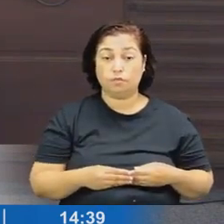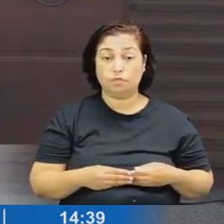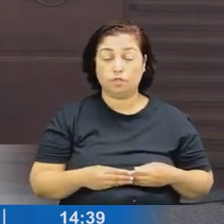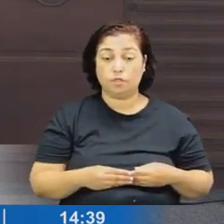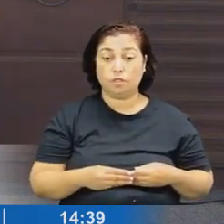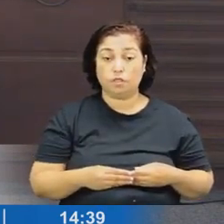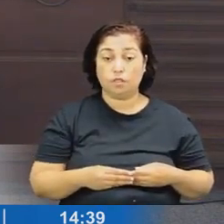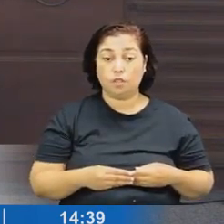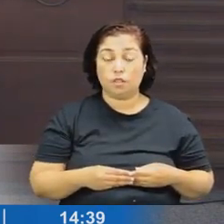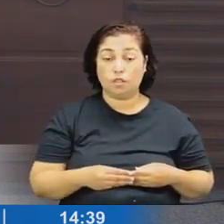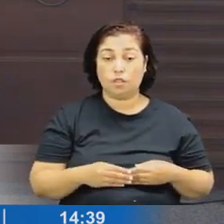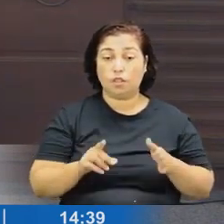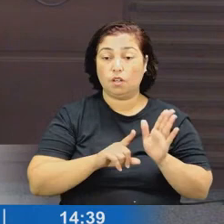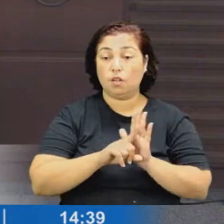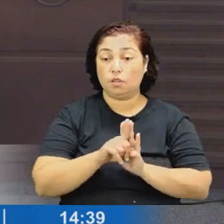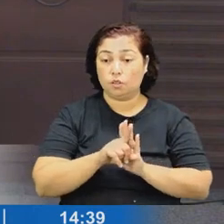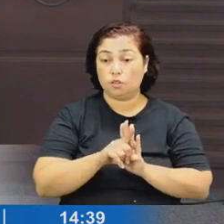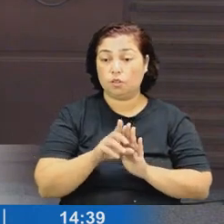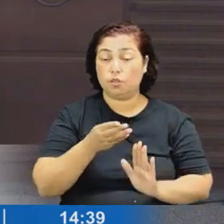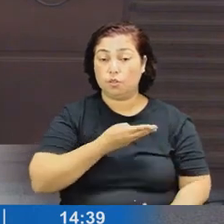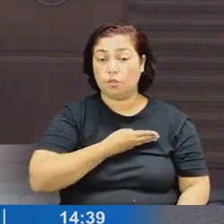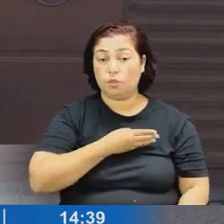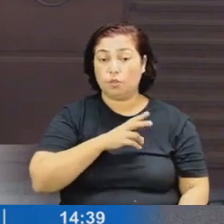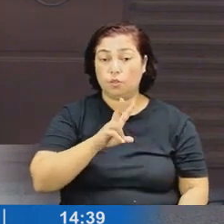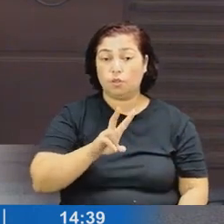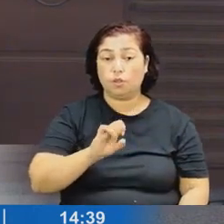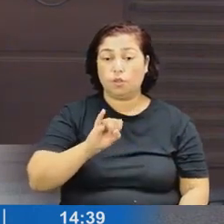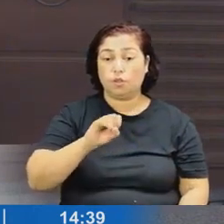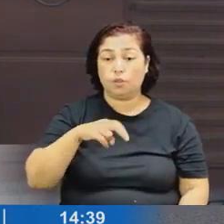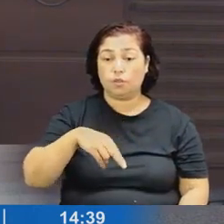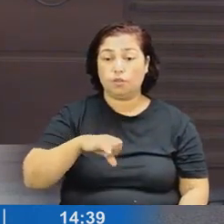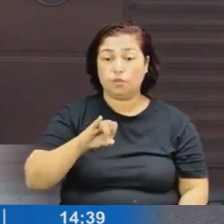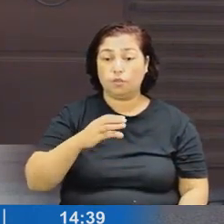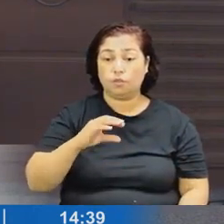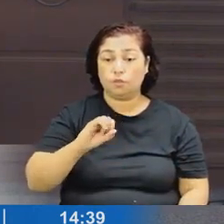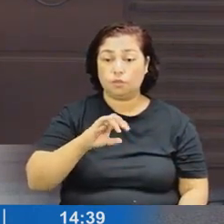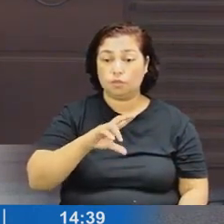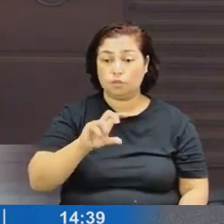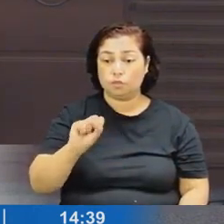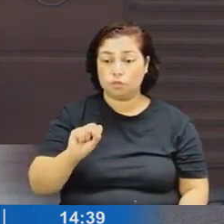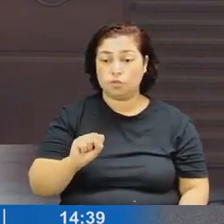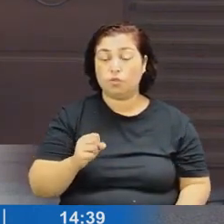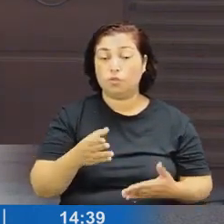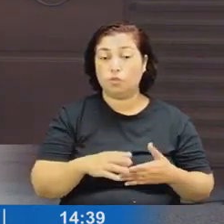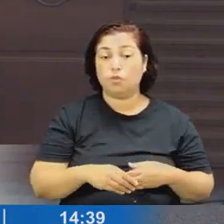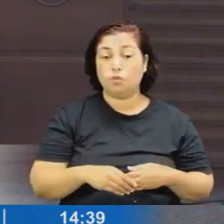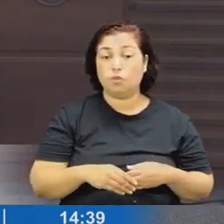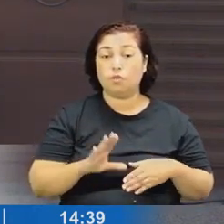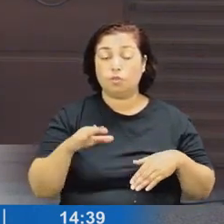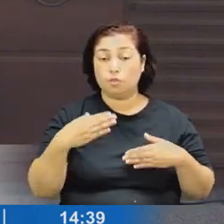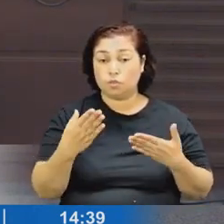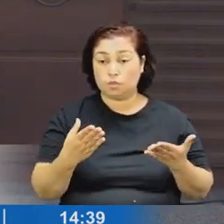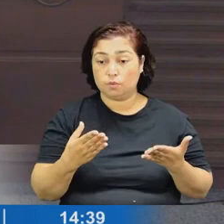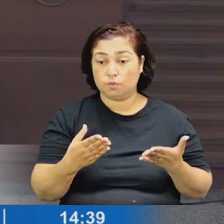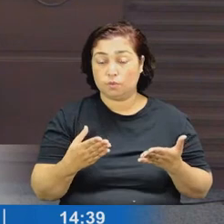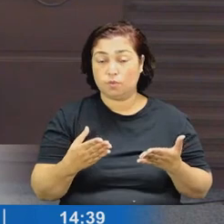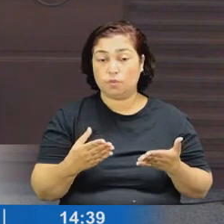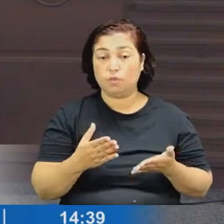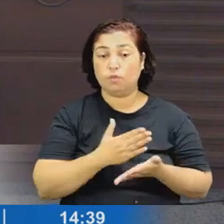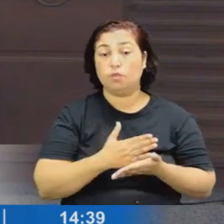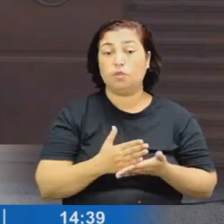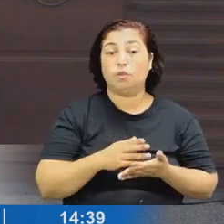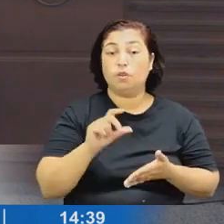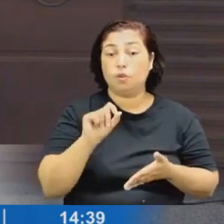né como é que essa mesmo o Vinícius estava aqui na primeira com a gente vou dar uma pincelada nessa parte de conceitual para depois a gente entrar